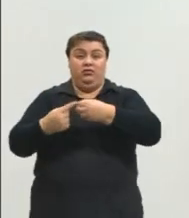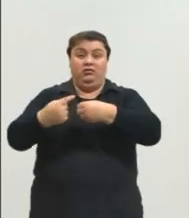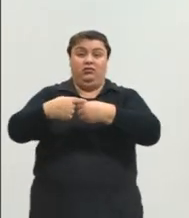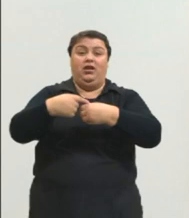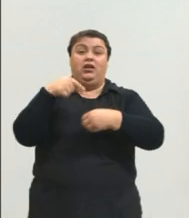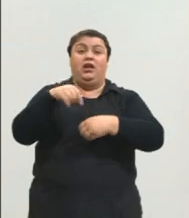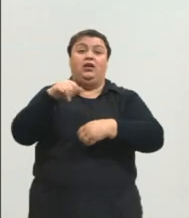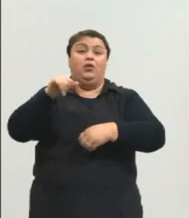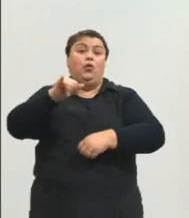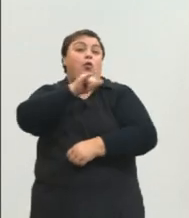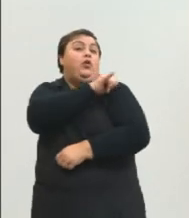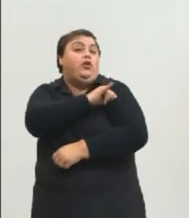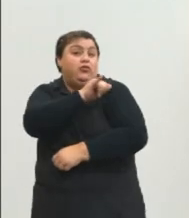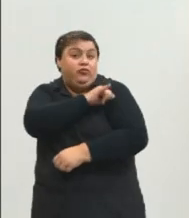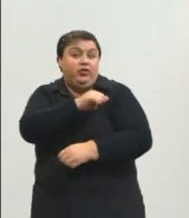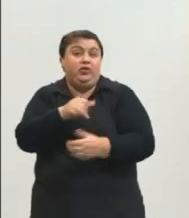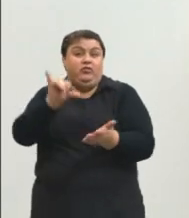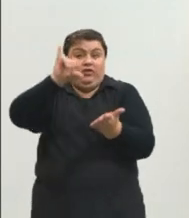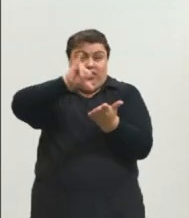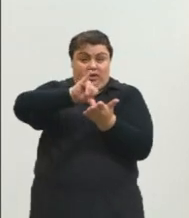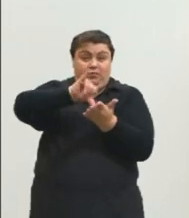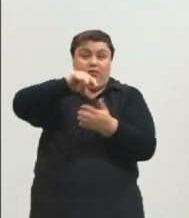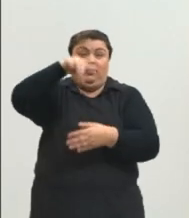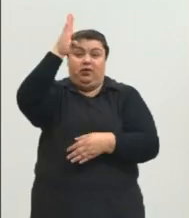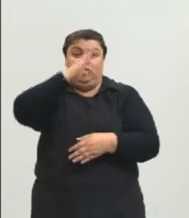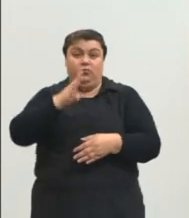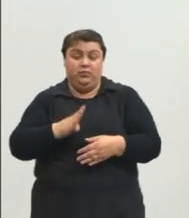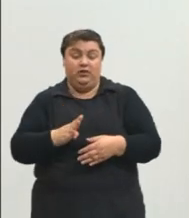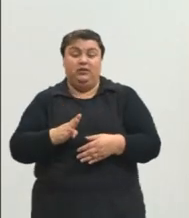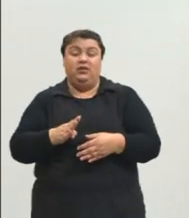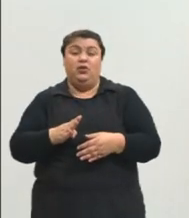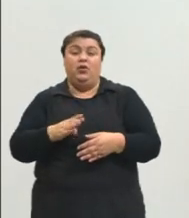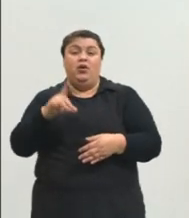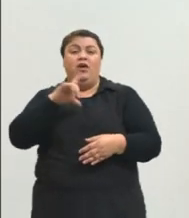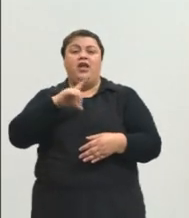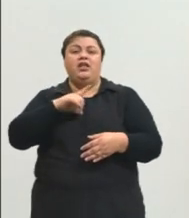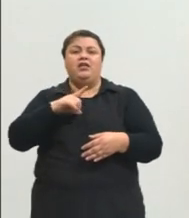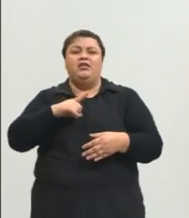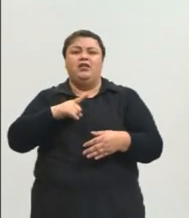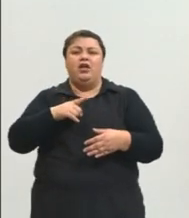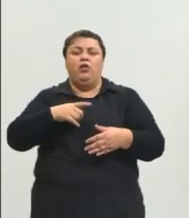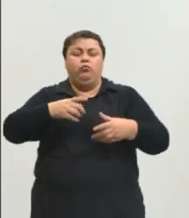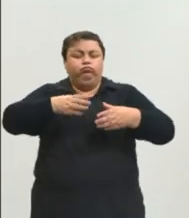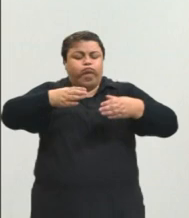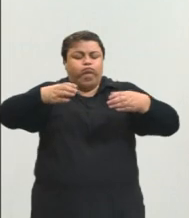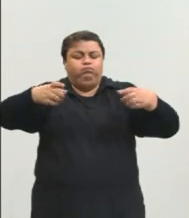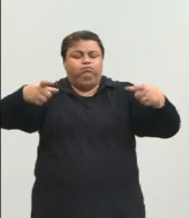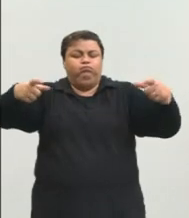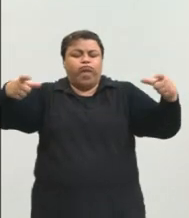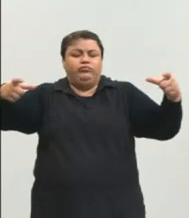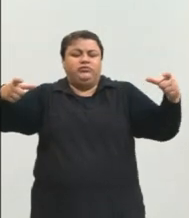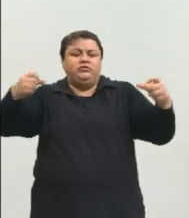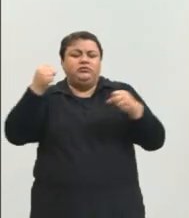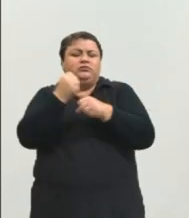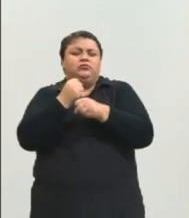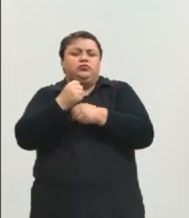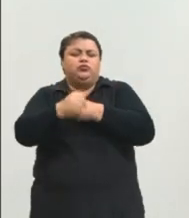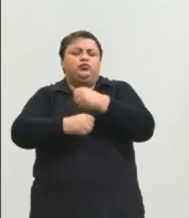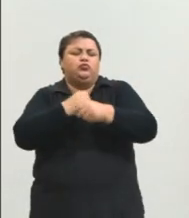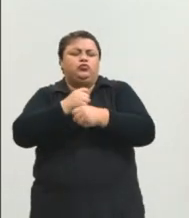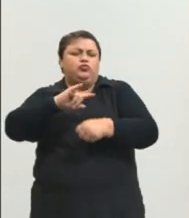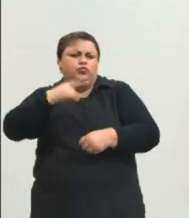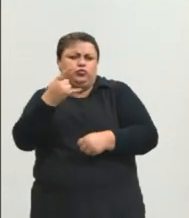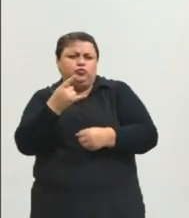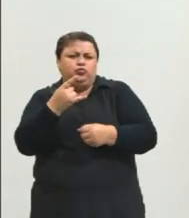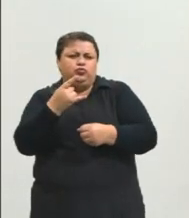o Rio de Janeiro, que era a capital do Brasil na época, ele tem um crescimento nos últimos anos do século XIX, nos